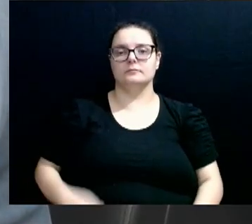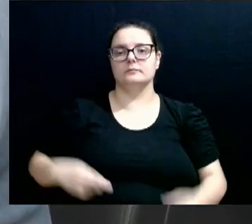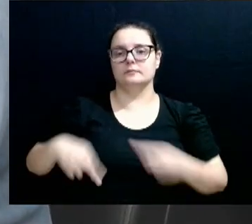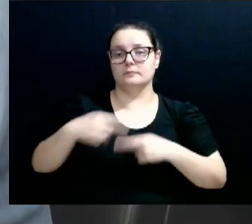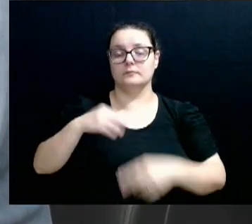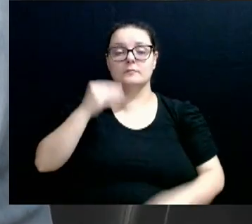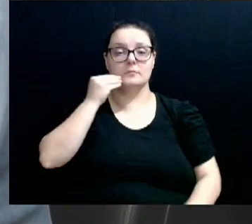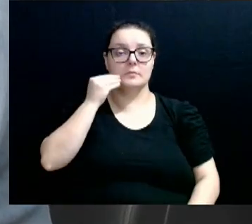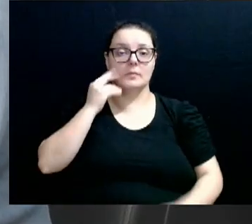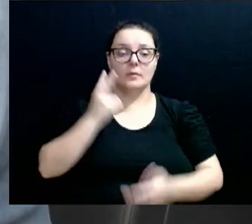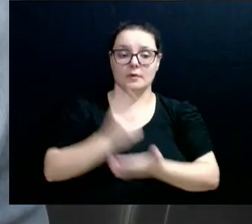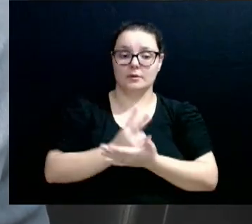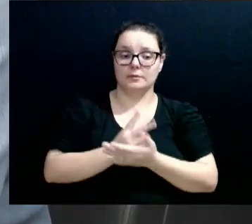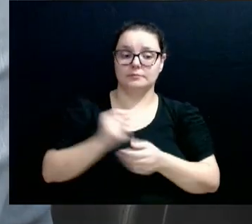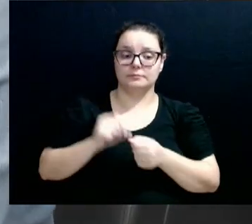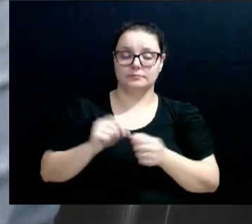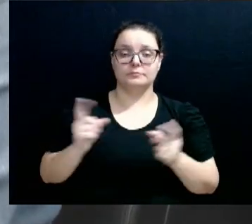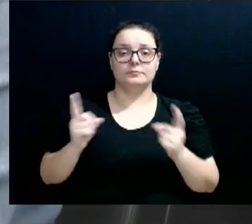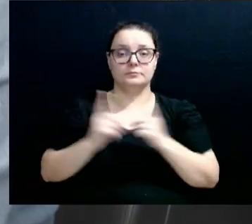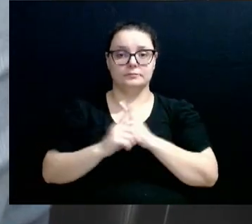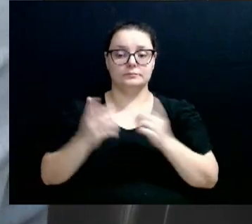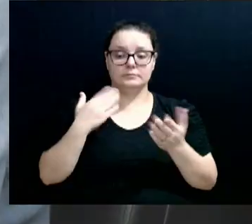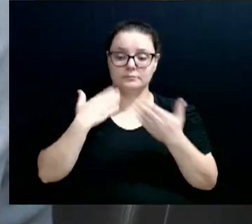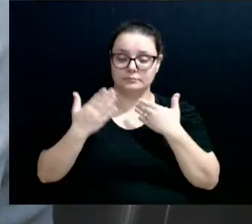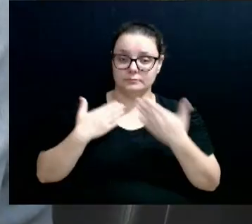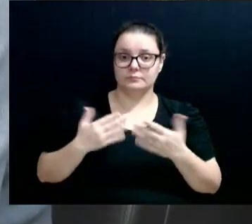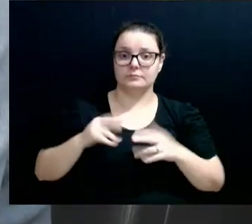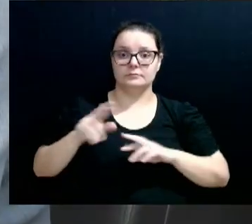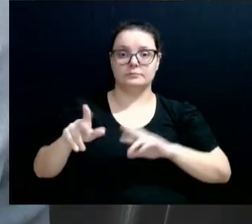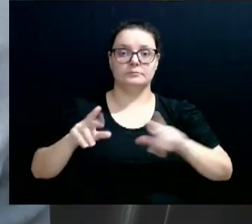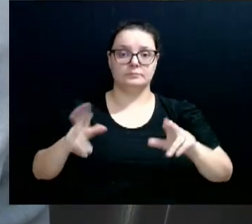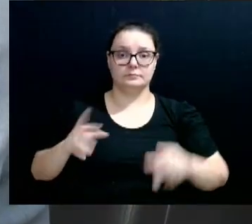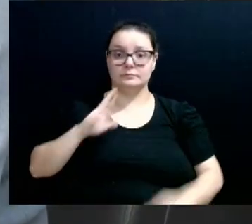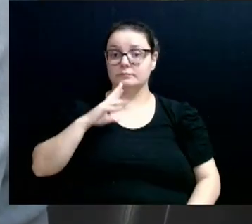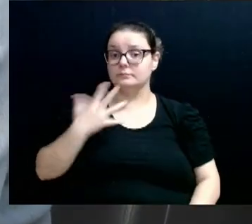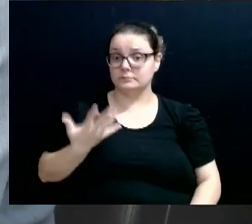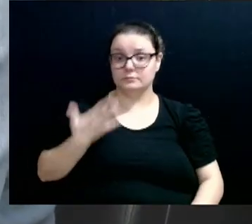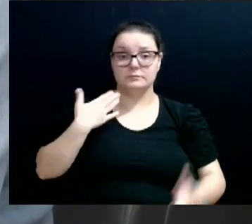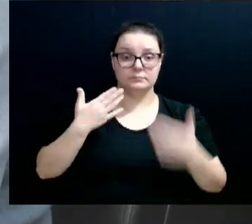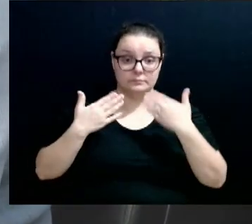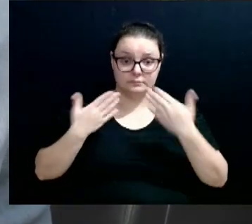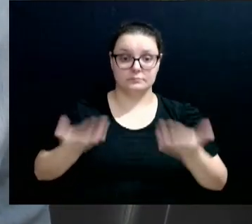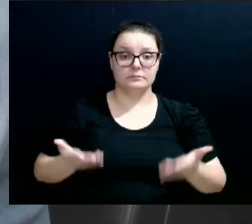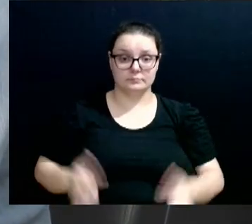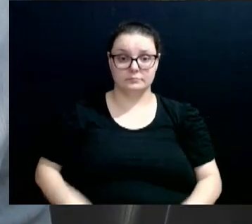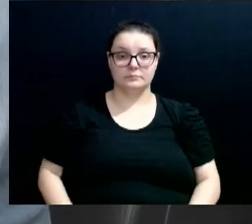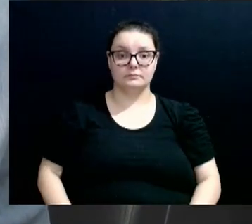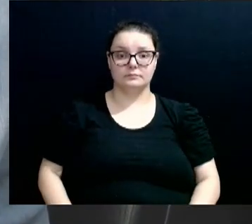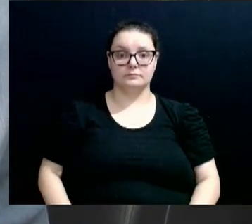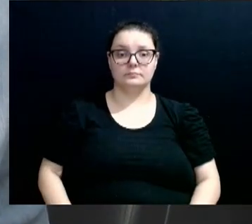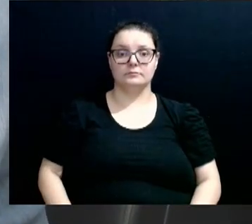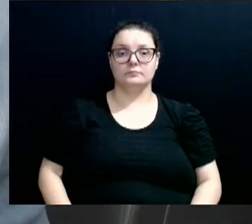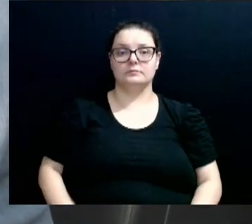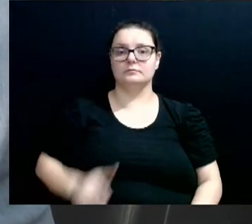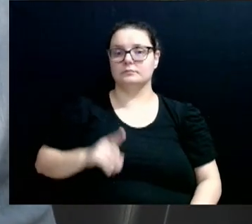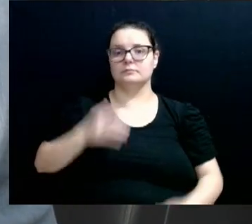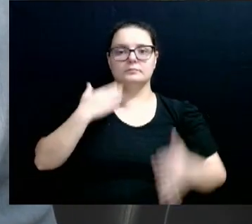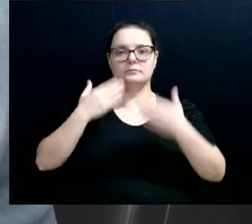né? Então, as diferenças, para mim, elas precisam ser resolvidas na conversa, né? Não numa conversa